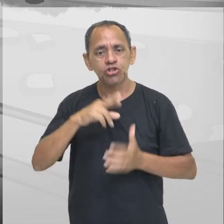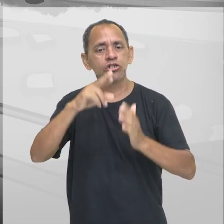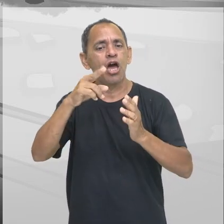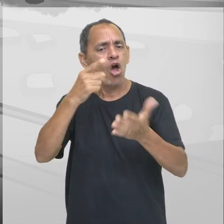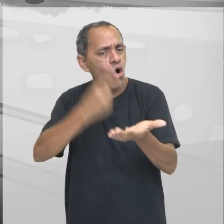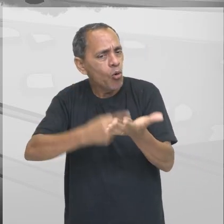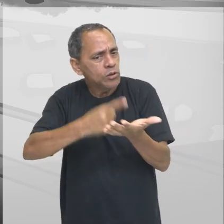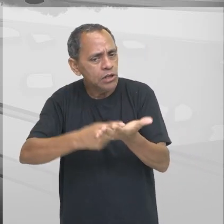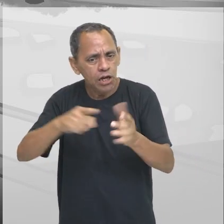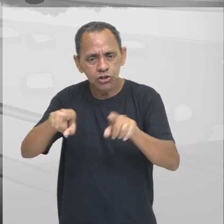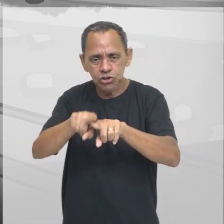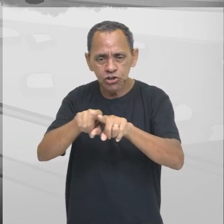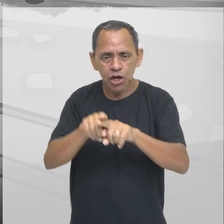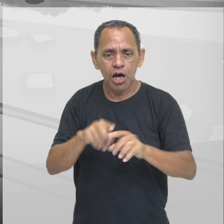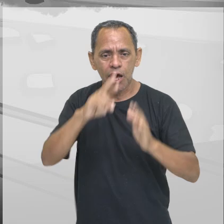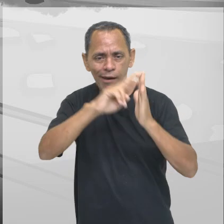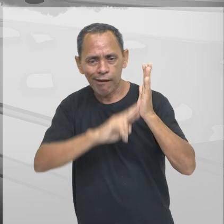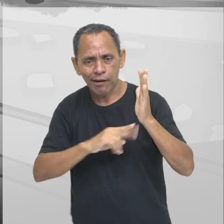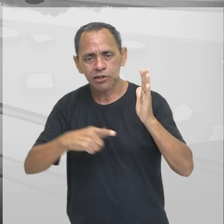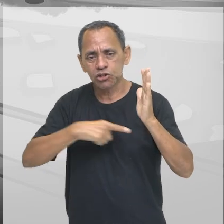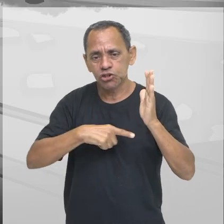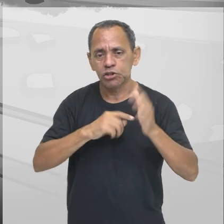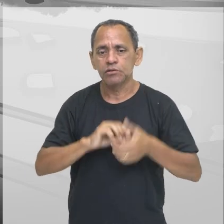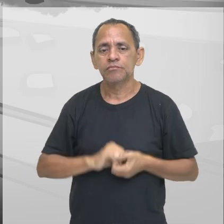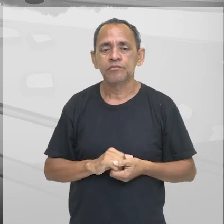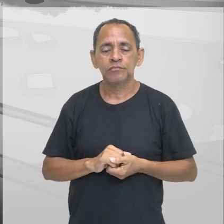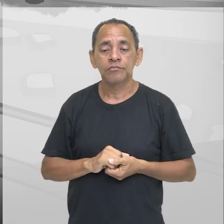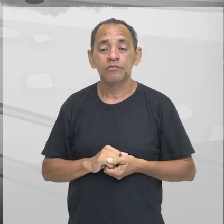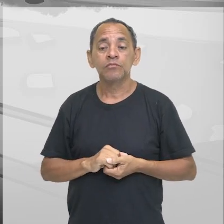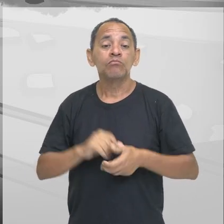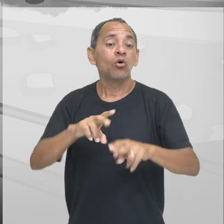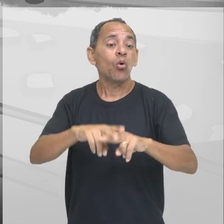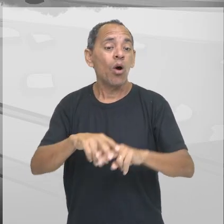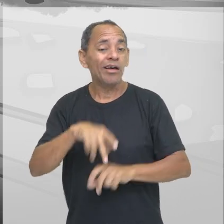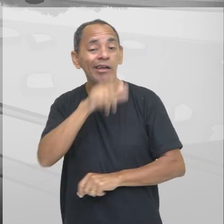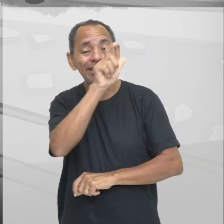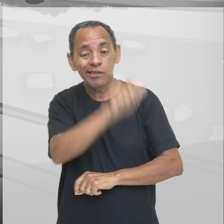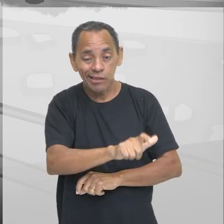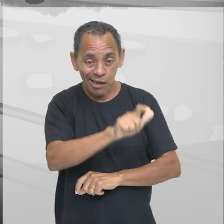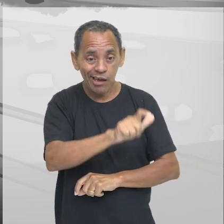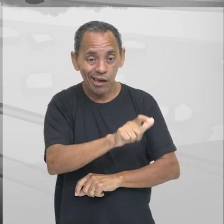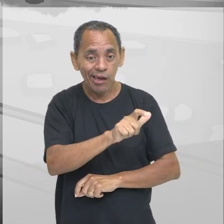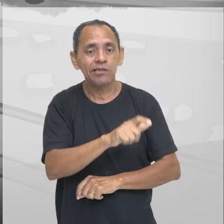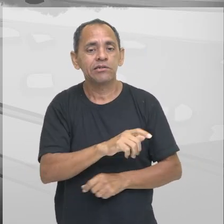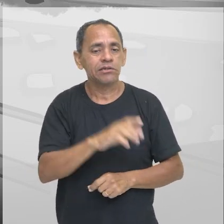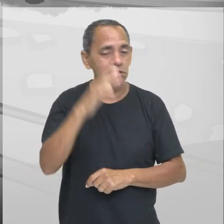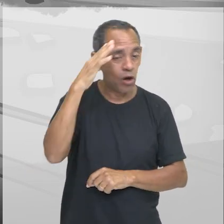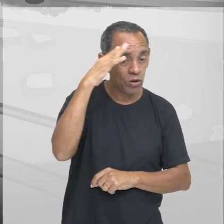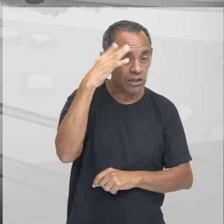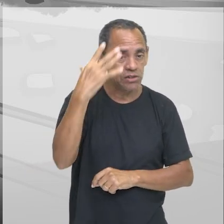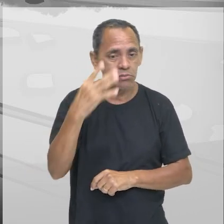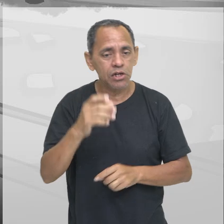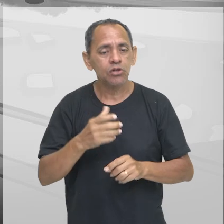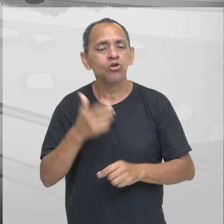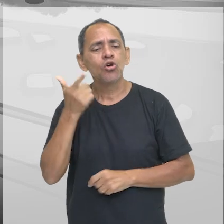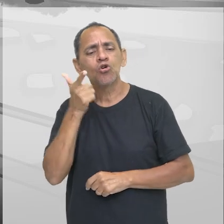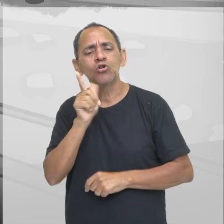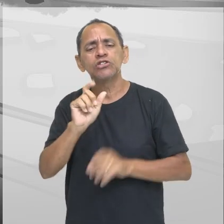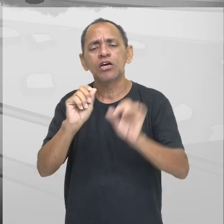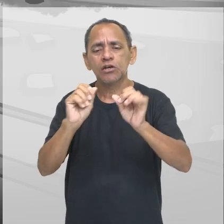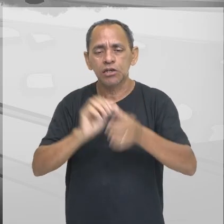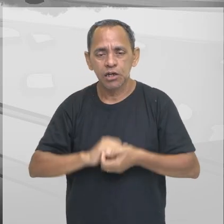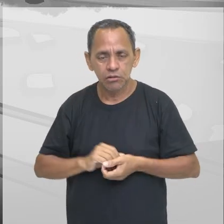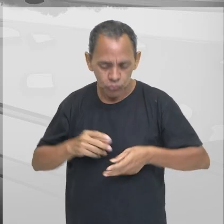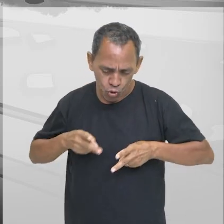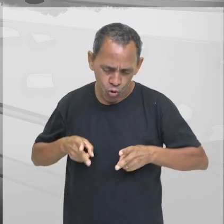através ali do pânico moral que ele, digamos, esse estado de pânico que ele colocou na população, ele consegue então,